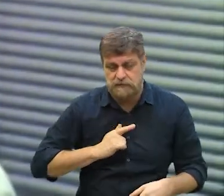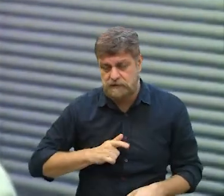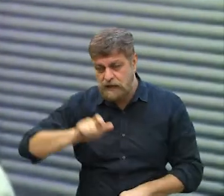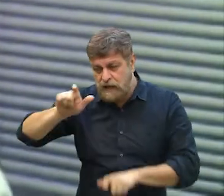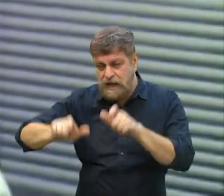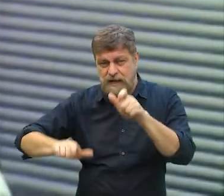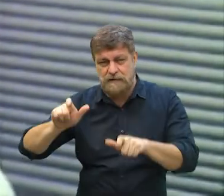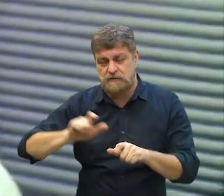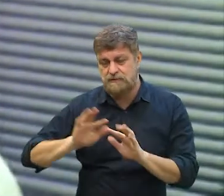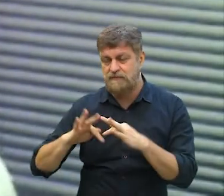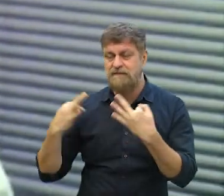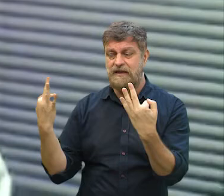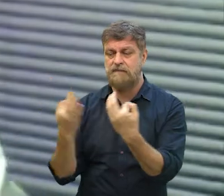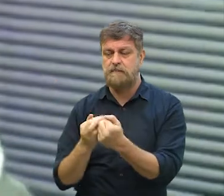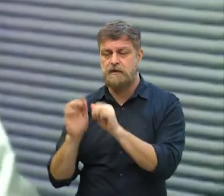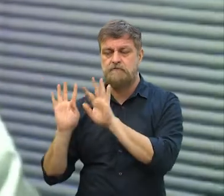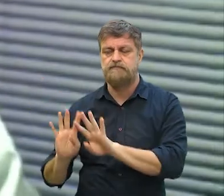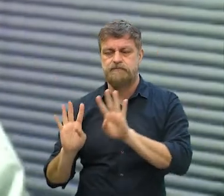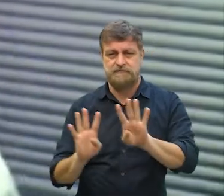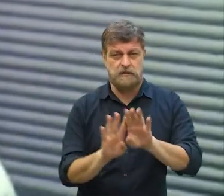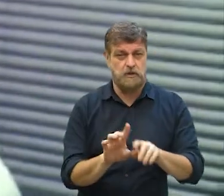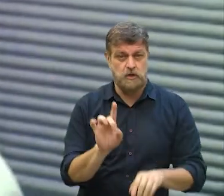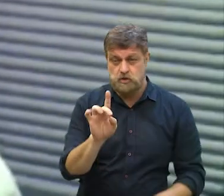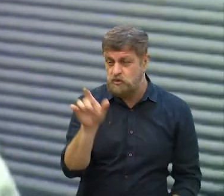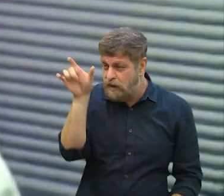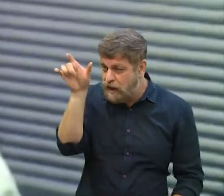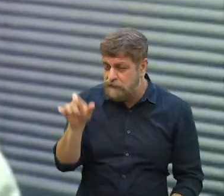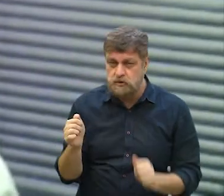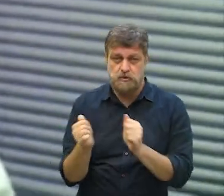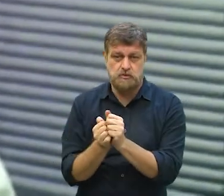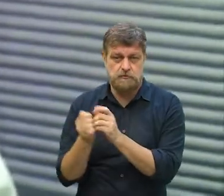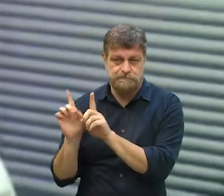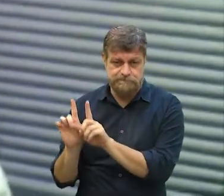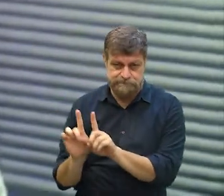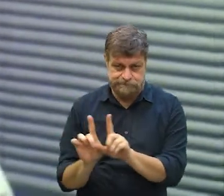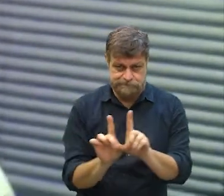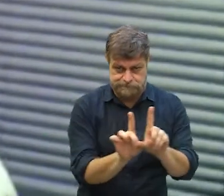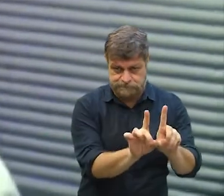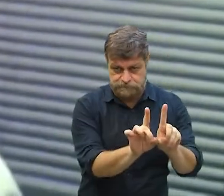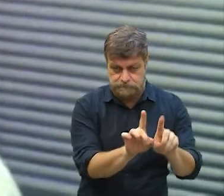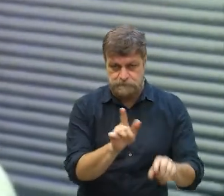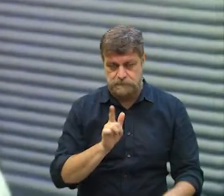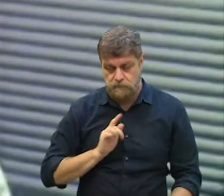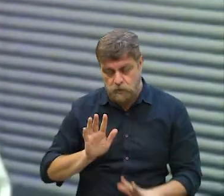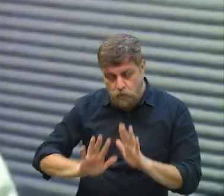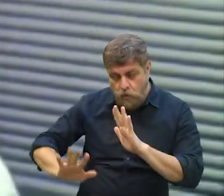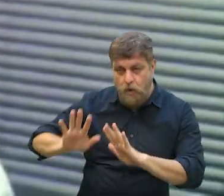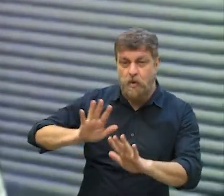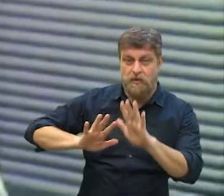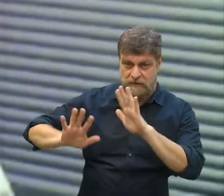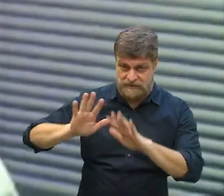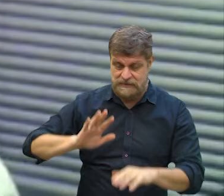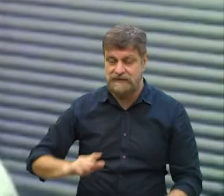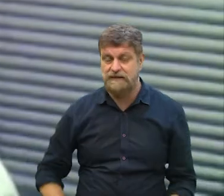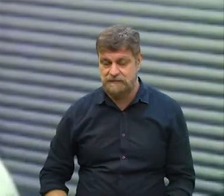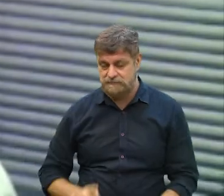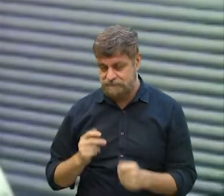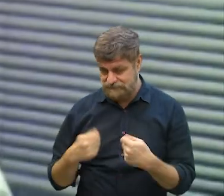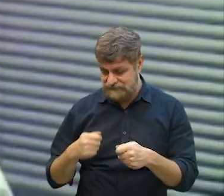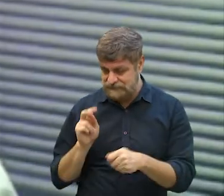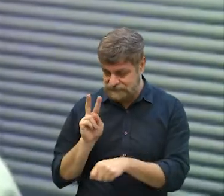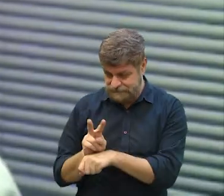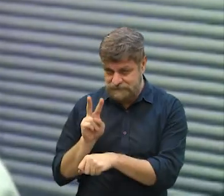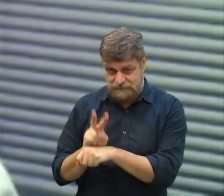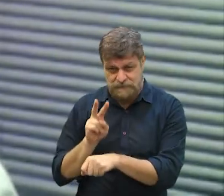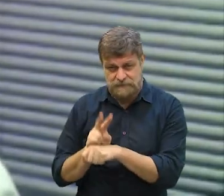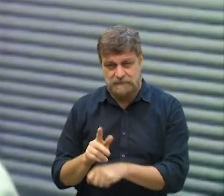ou muitas vezes já não vem aquela família inteira, já vem só o paciente com um acompanhante, se expõe menos a situações